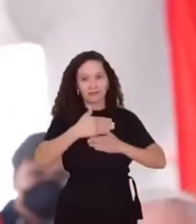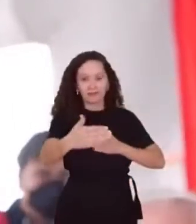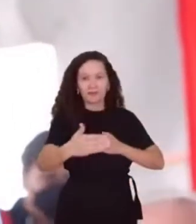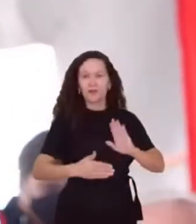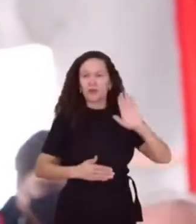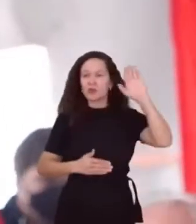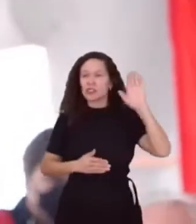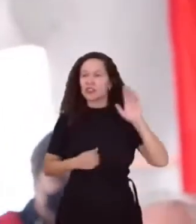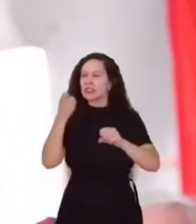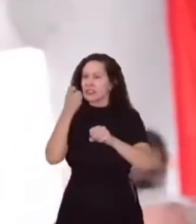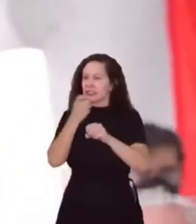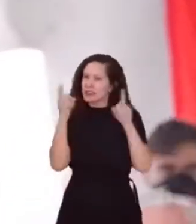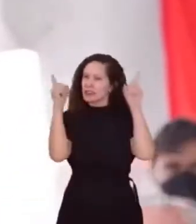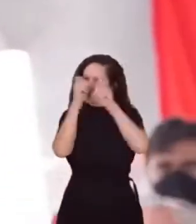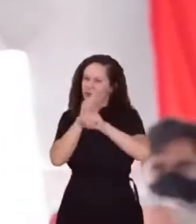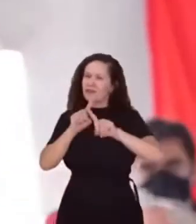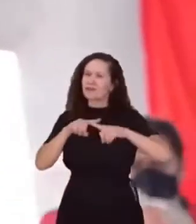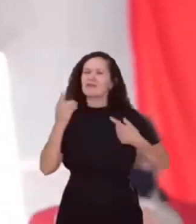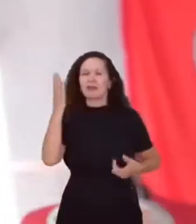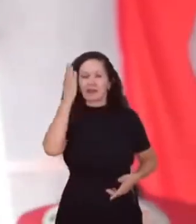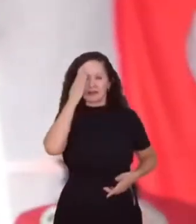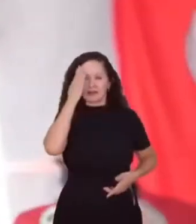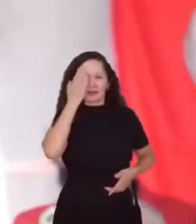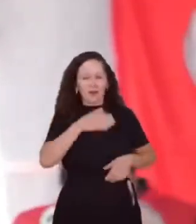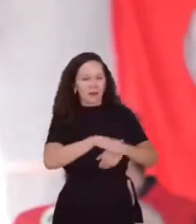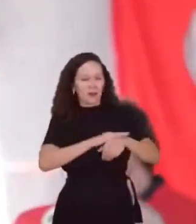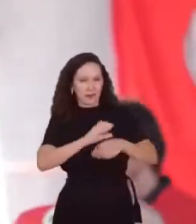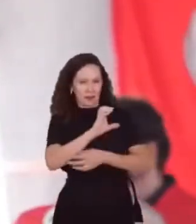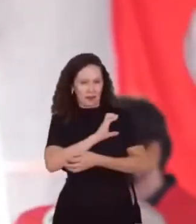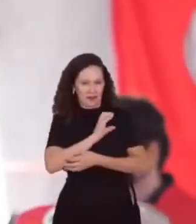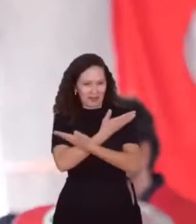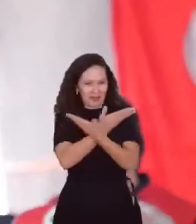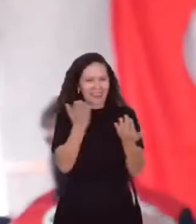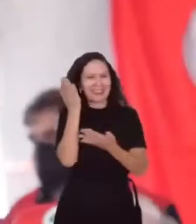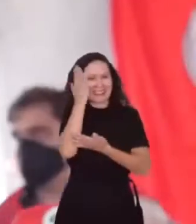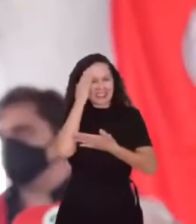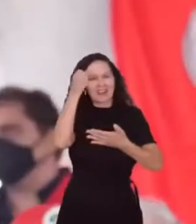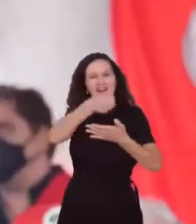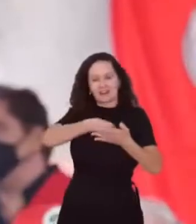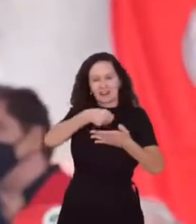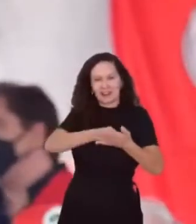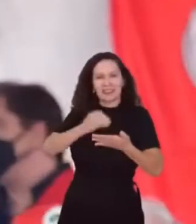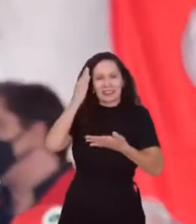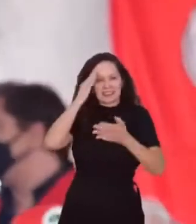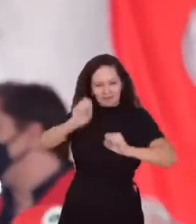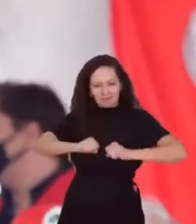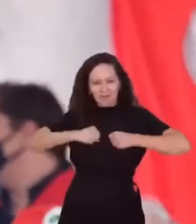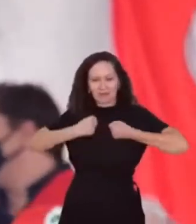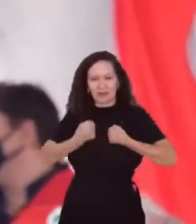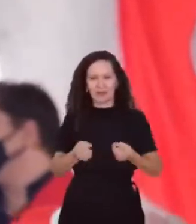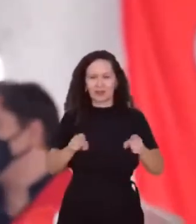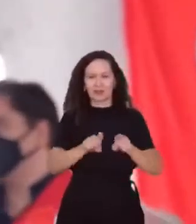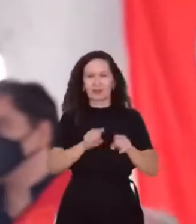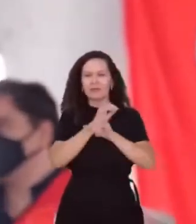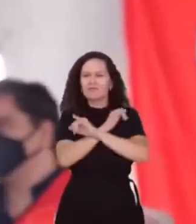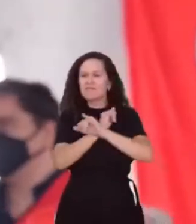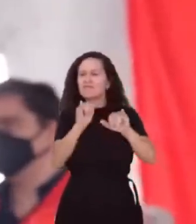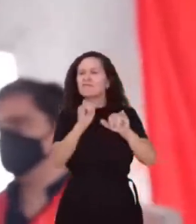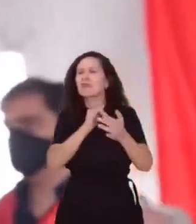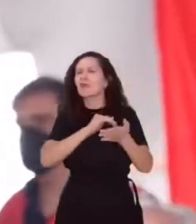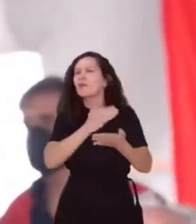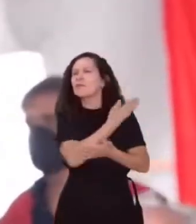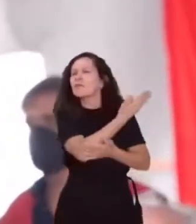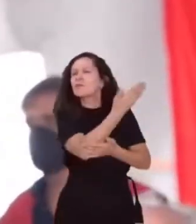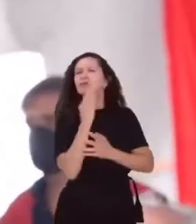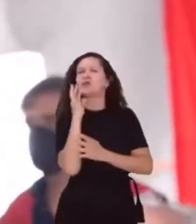eu estou falando com a companheirada aqui, que sabe da luta e sabe enfrentar. Então, eu queria deixar esse recado para vocês, porque eu não sei se a gente